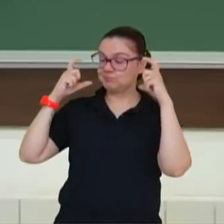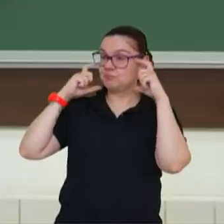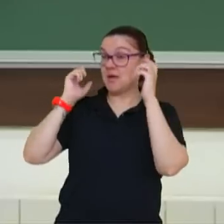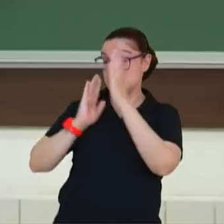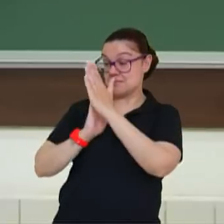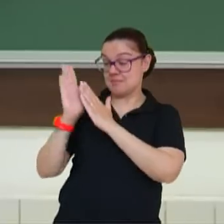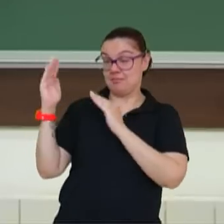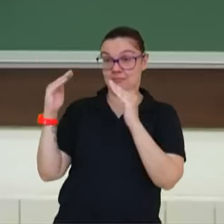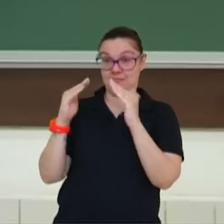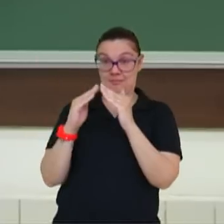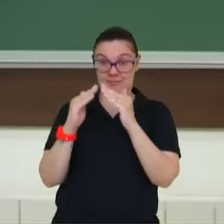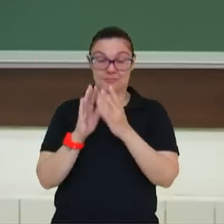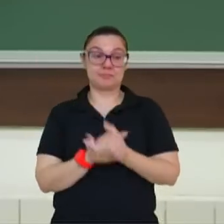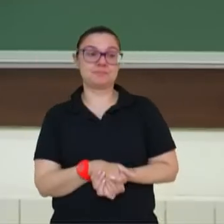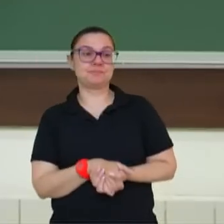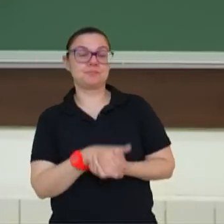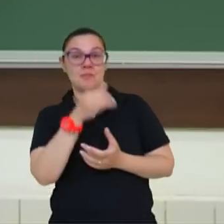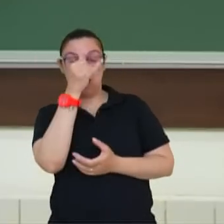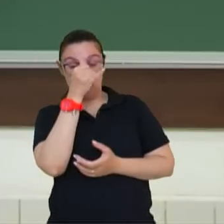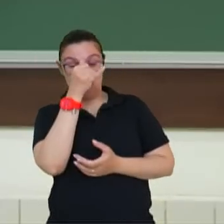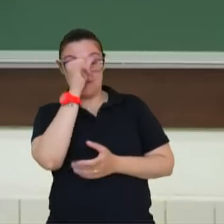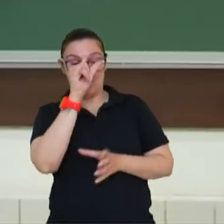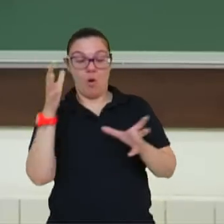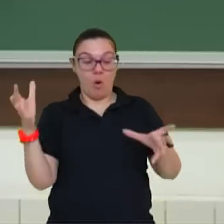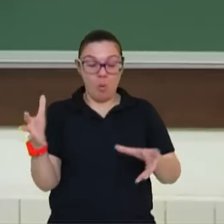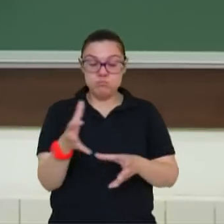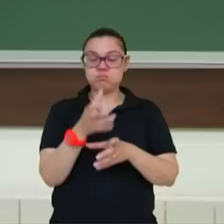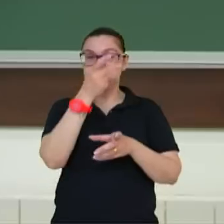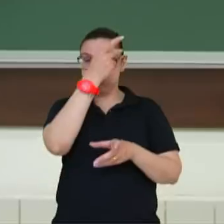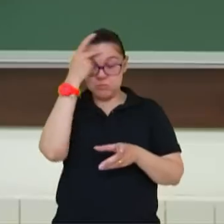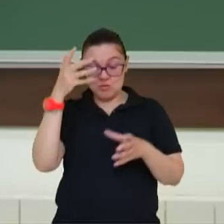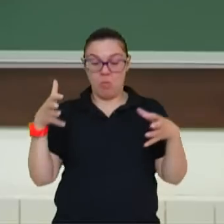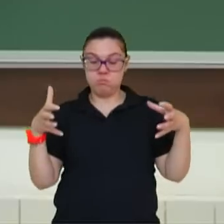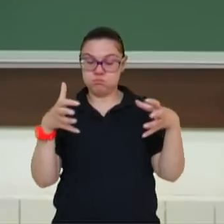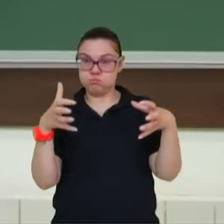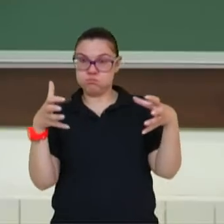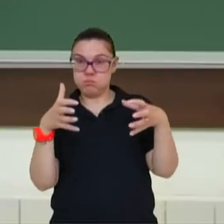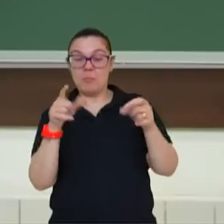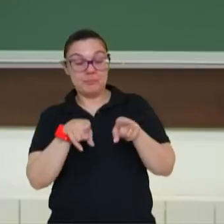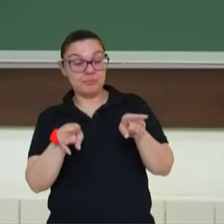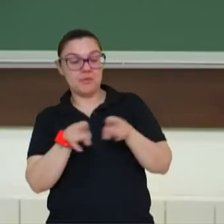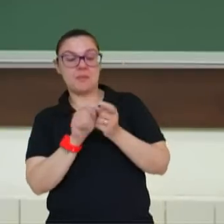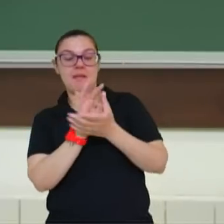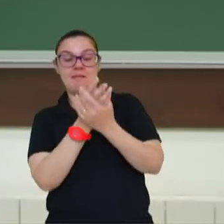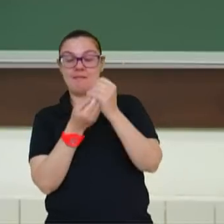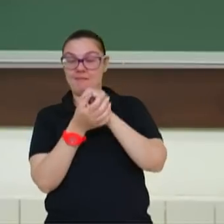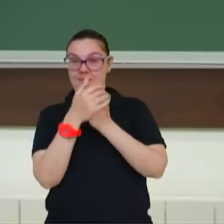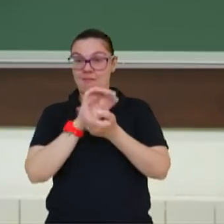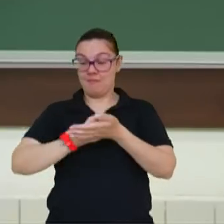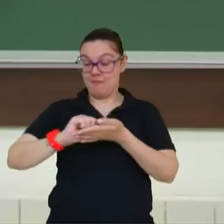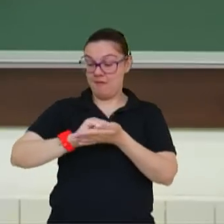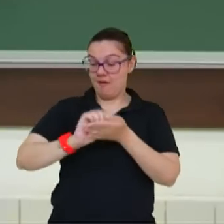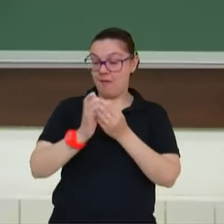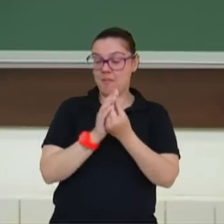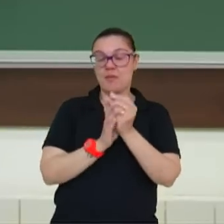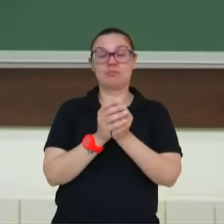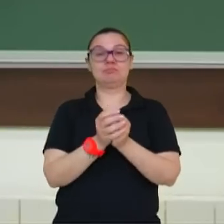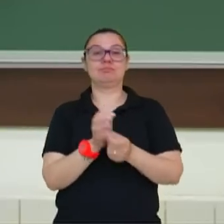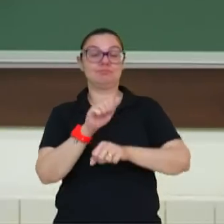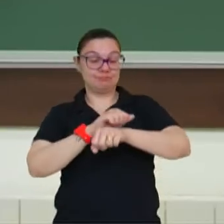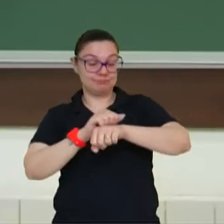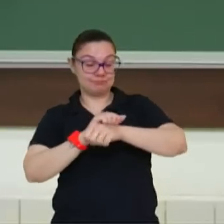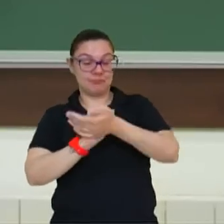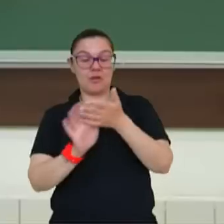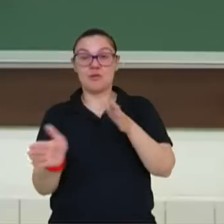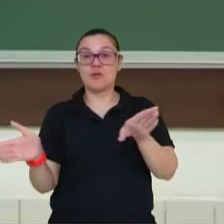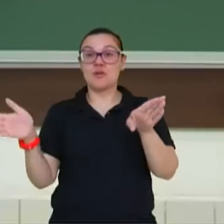quando sair, não é? Evitar o quê? Aglomeração, lavar bem as mãos, né, com sabão e